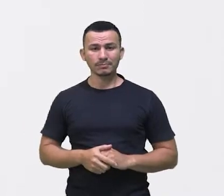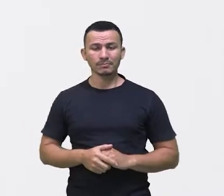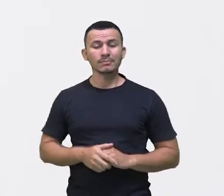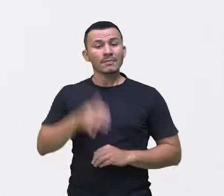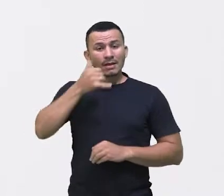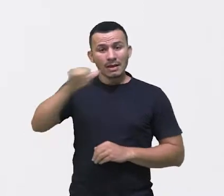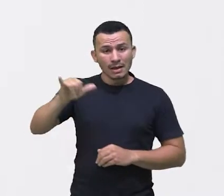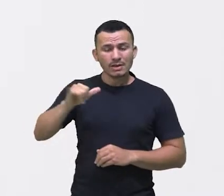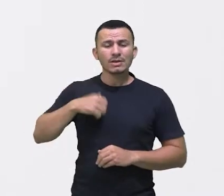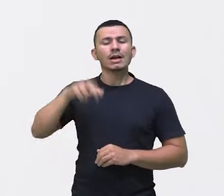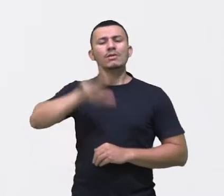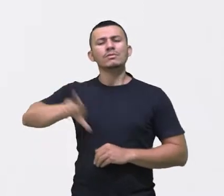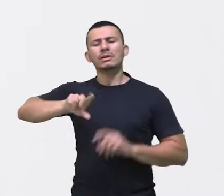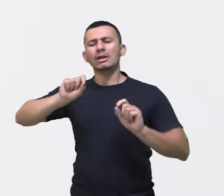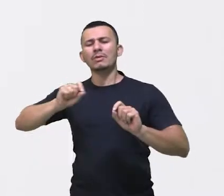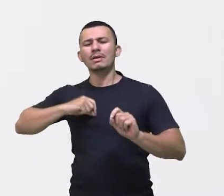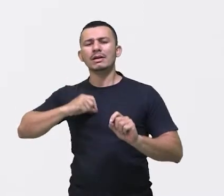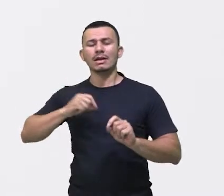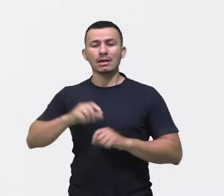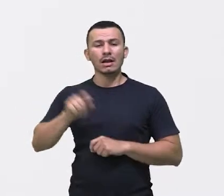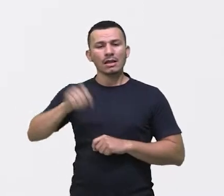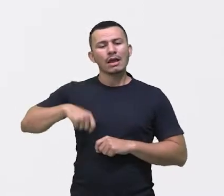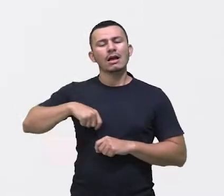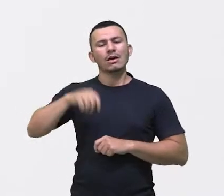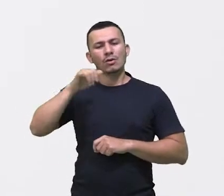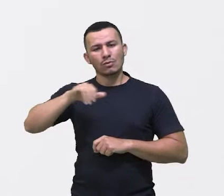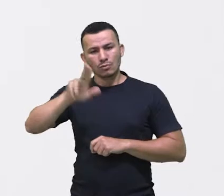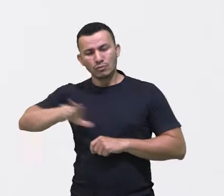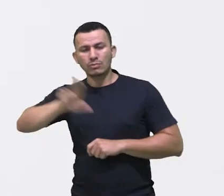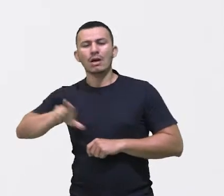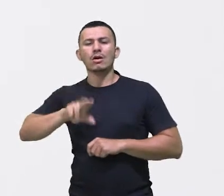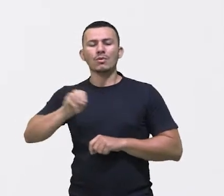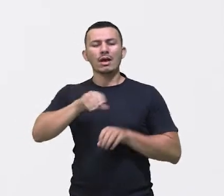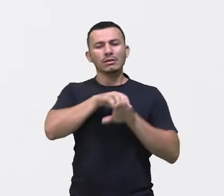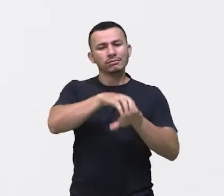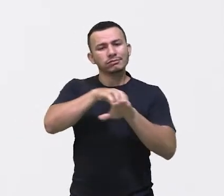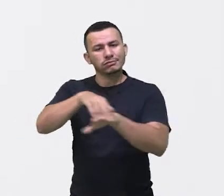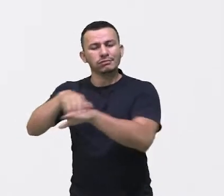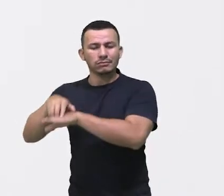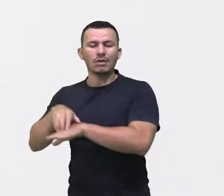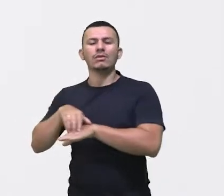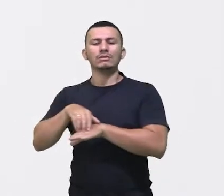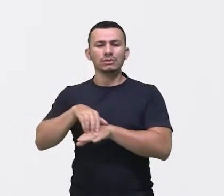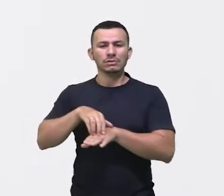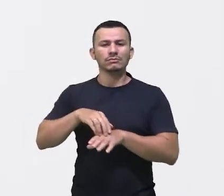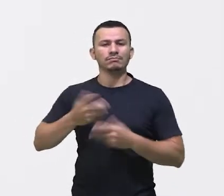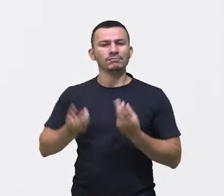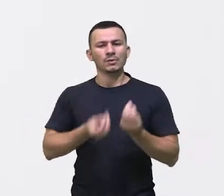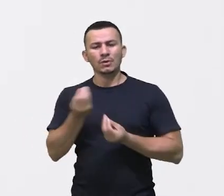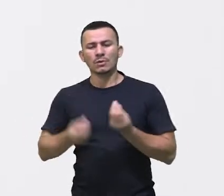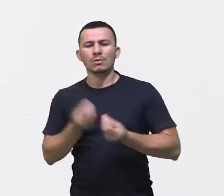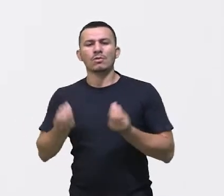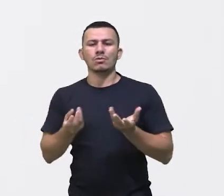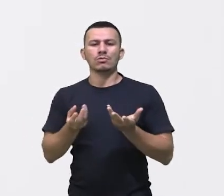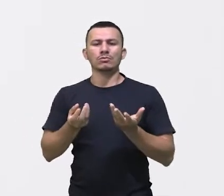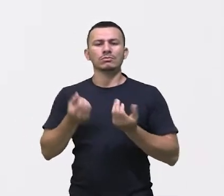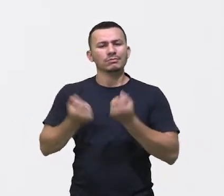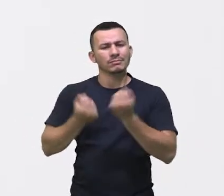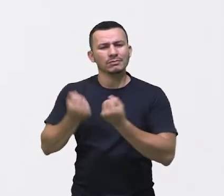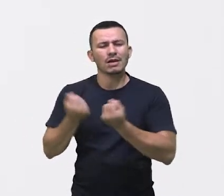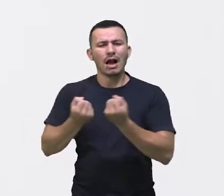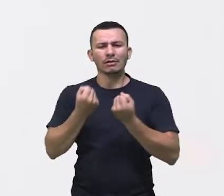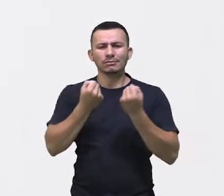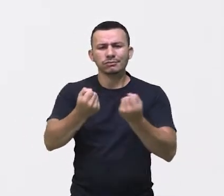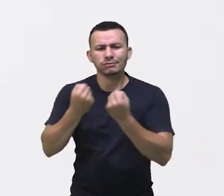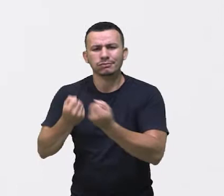utilizada para propiciar o deslocamento de veículos, olha lá, né, o transporte, fazer com que o veículo ele